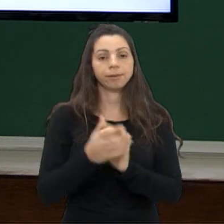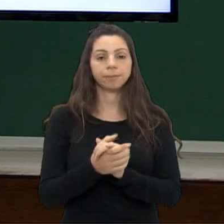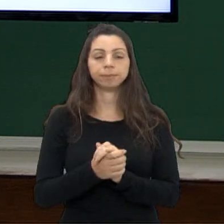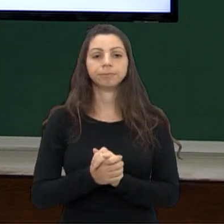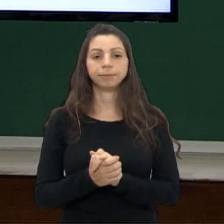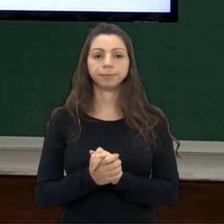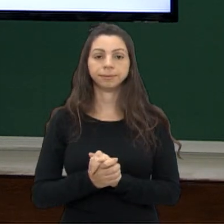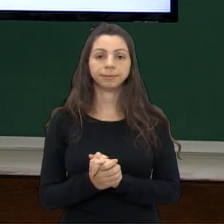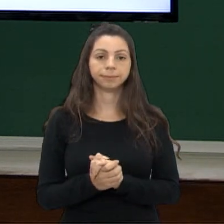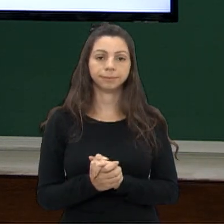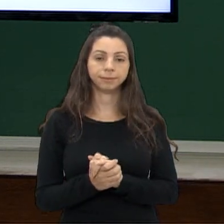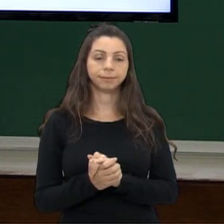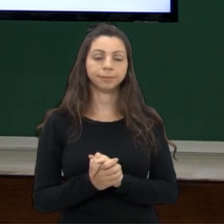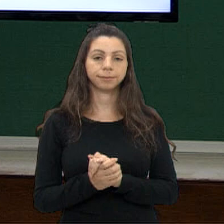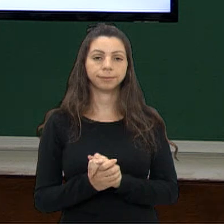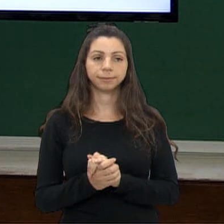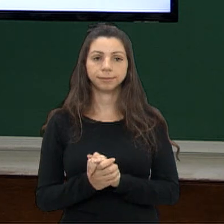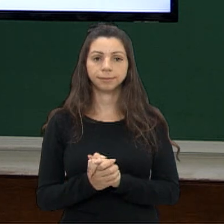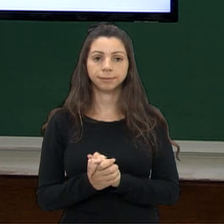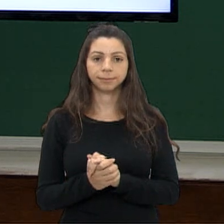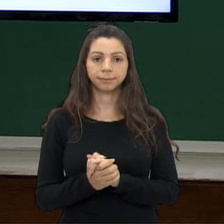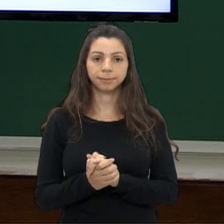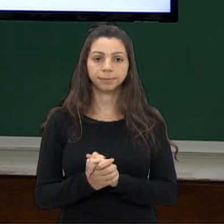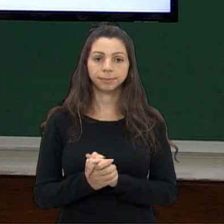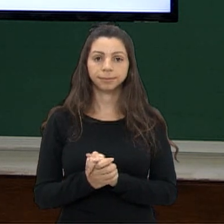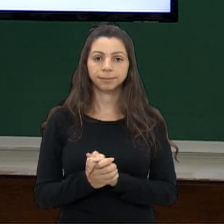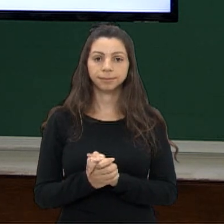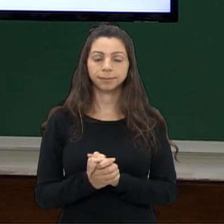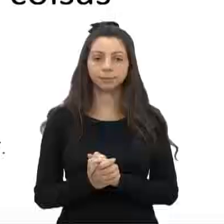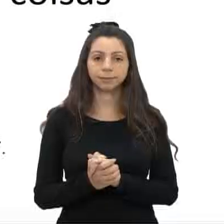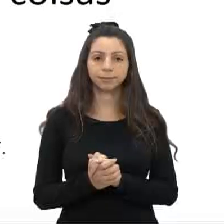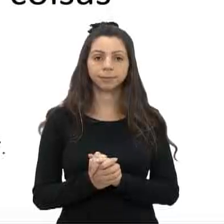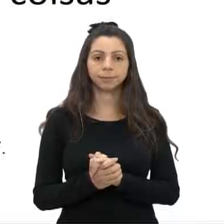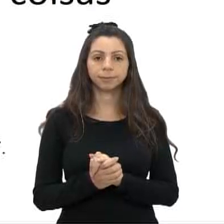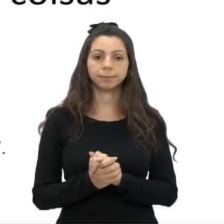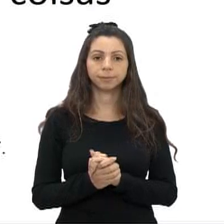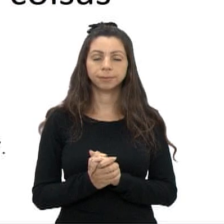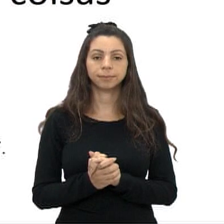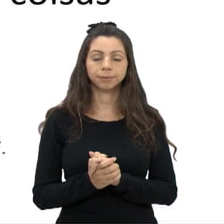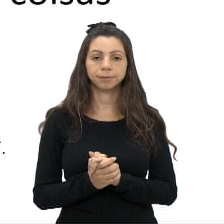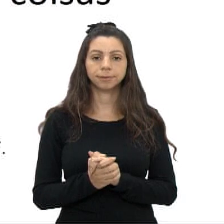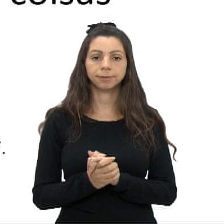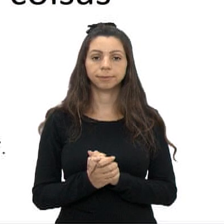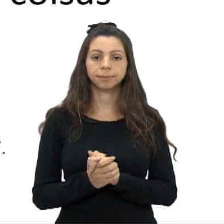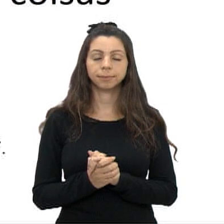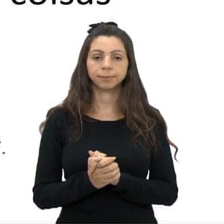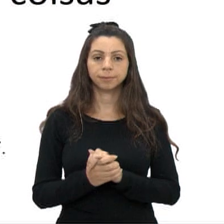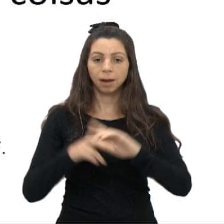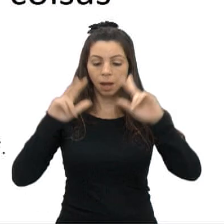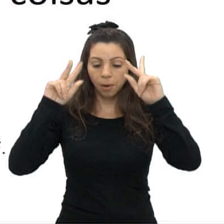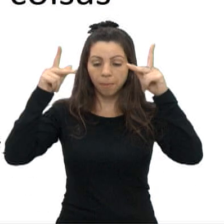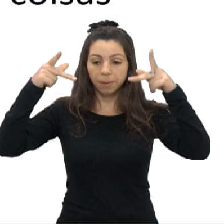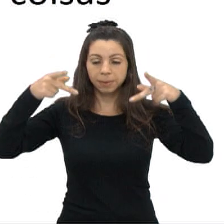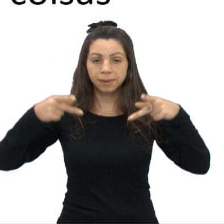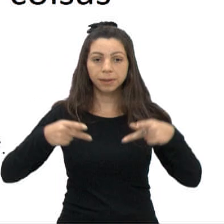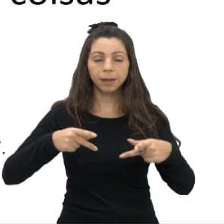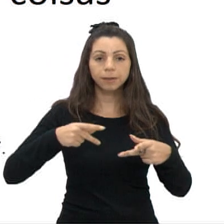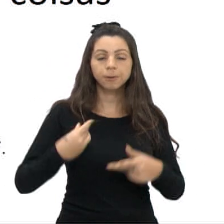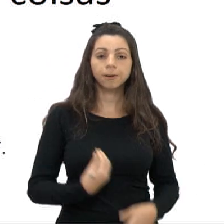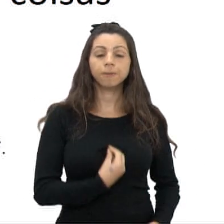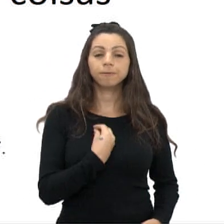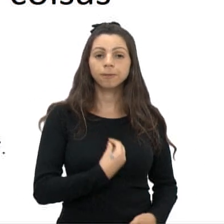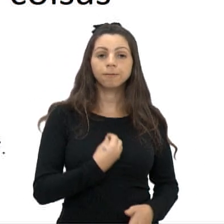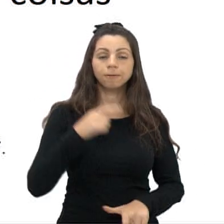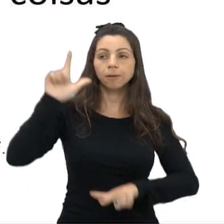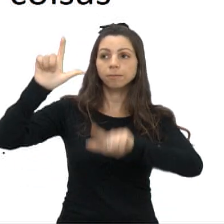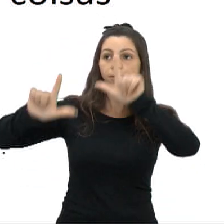nosso menino. Sequência da história, venha comigo. A humanidade viveu milhares de anos sem